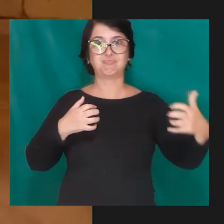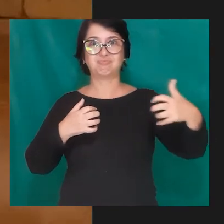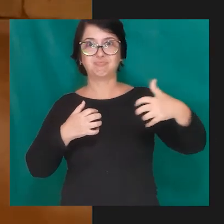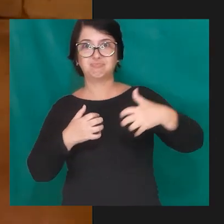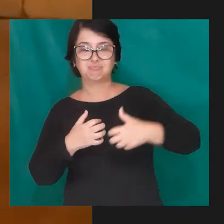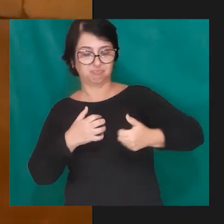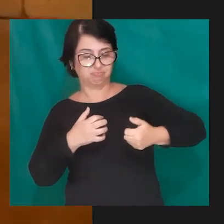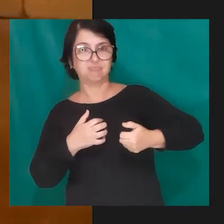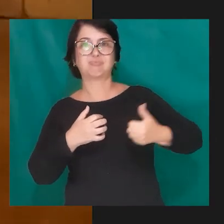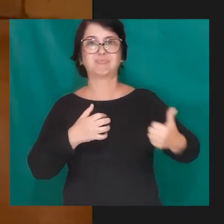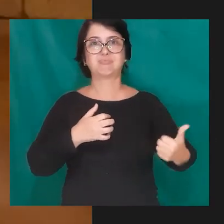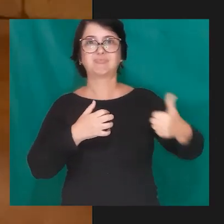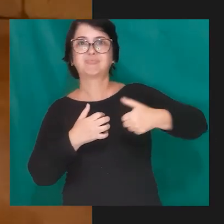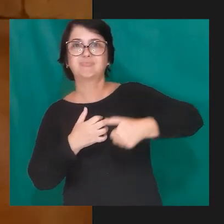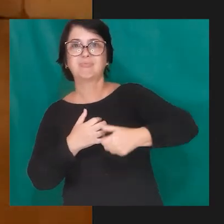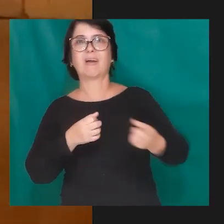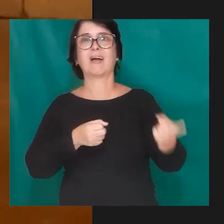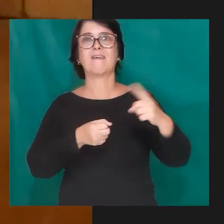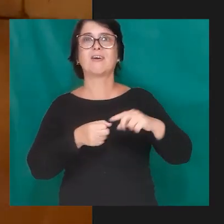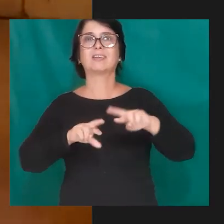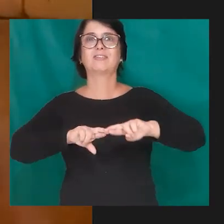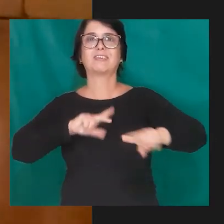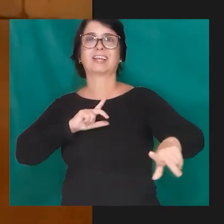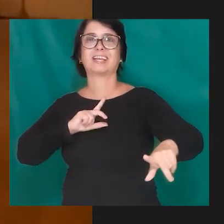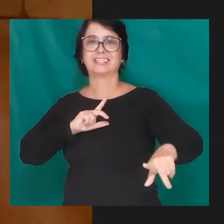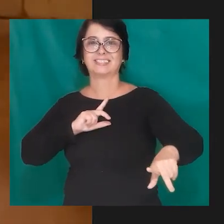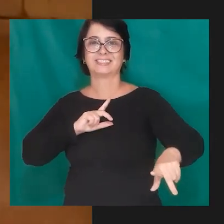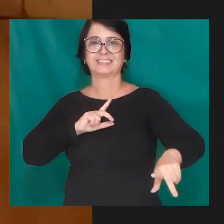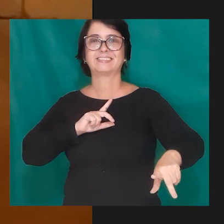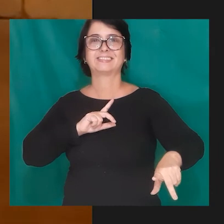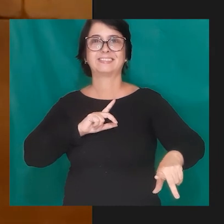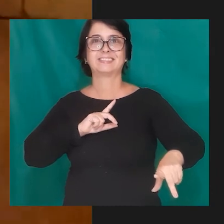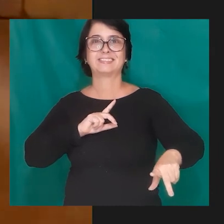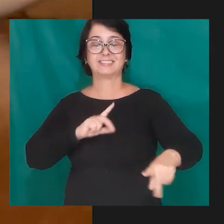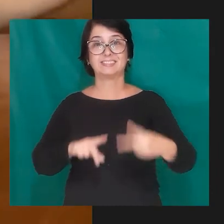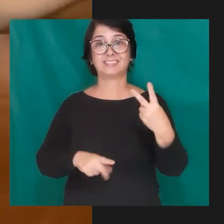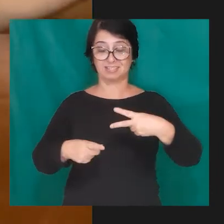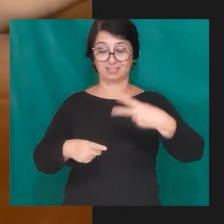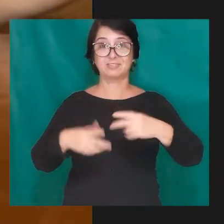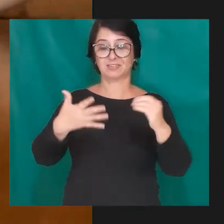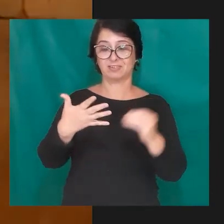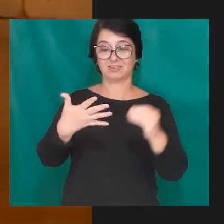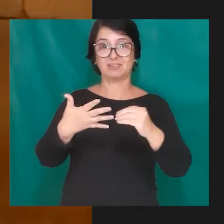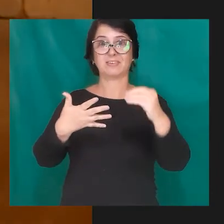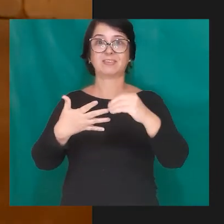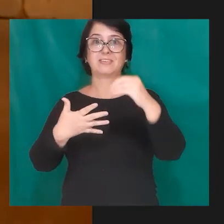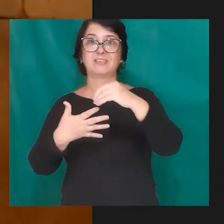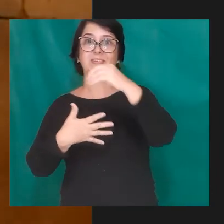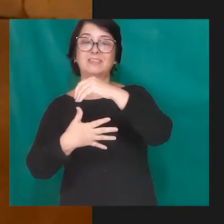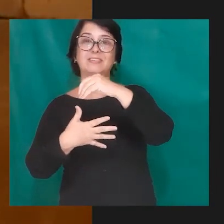mesmo botão quando fecha, é outra. Então, certo. Cada botão corresponde a duas notas, uma abrindo o fole, outra